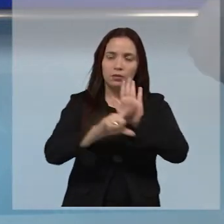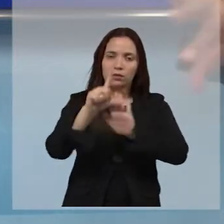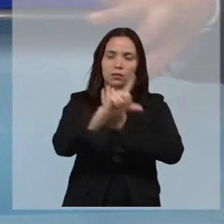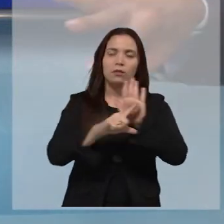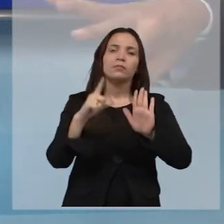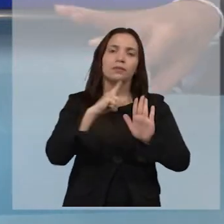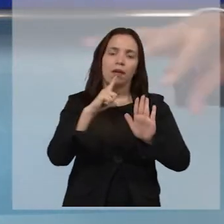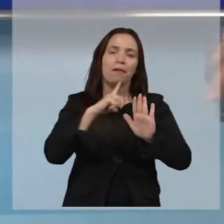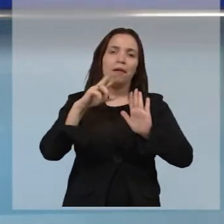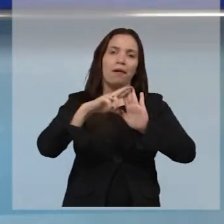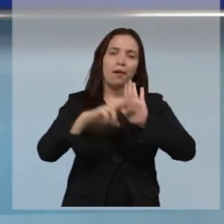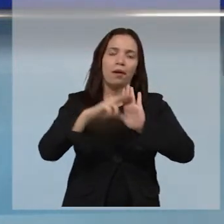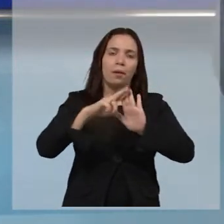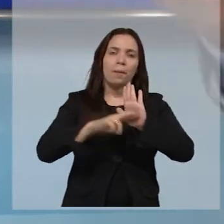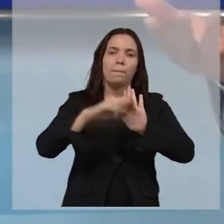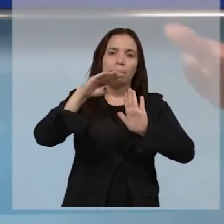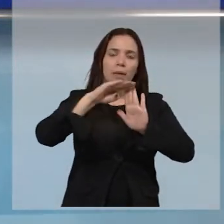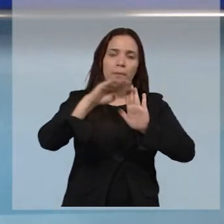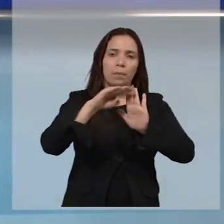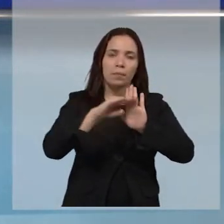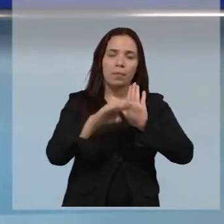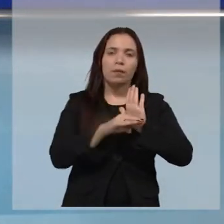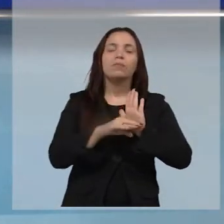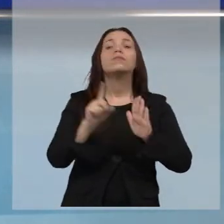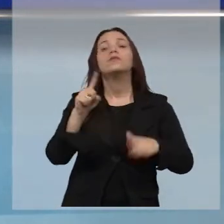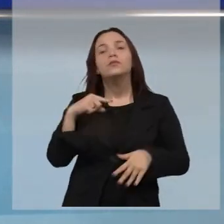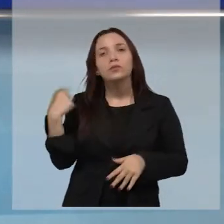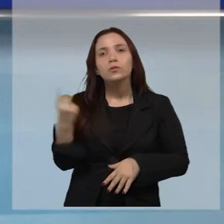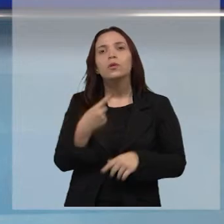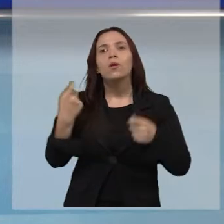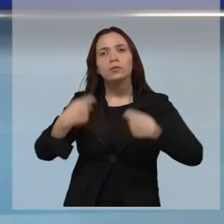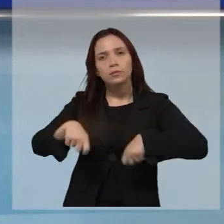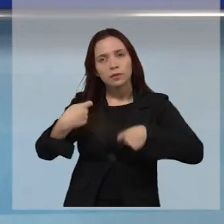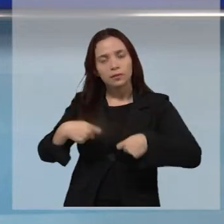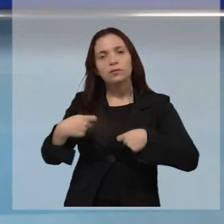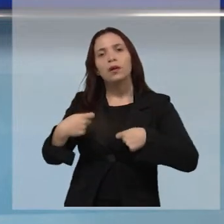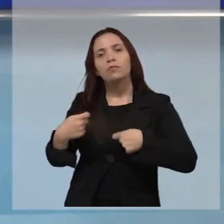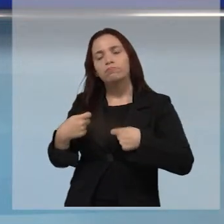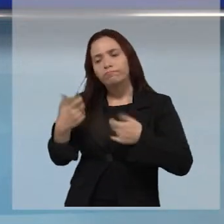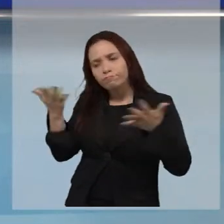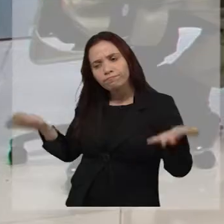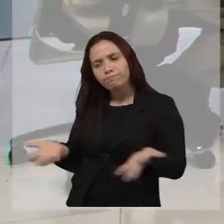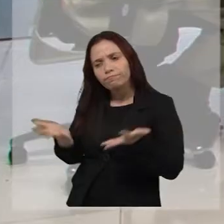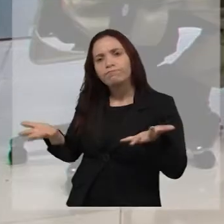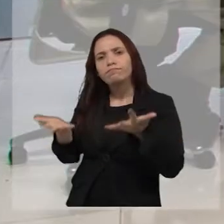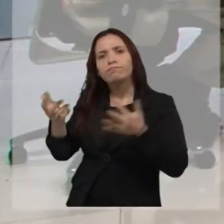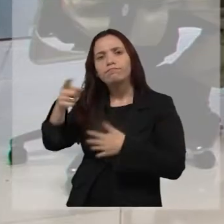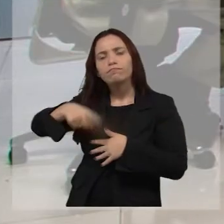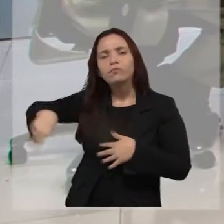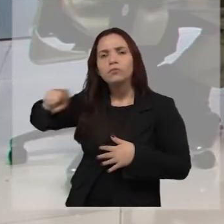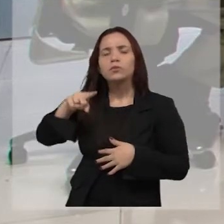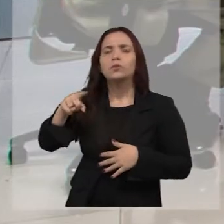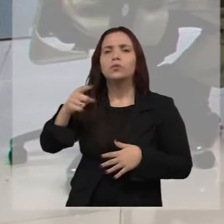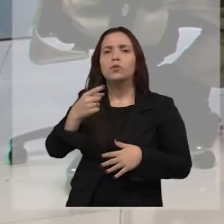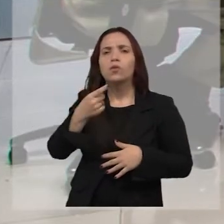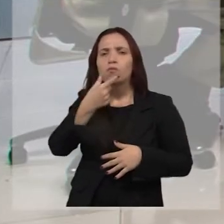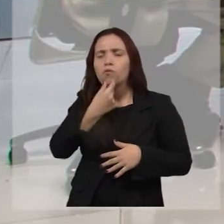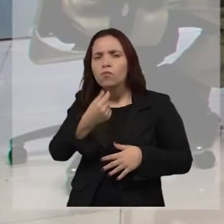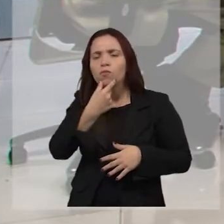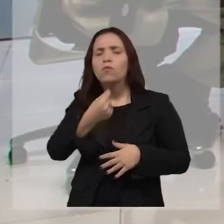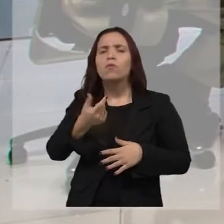isso é escoimado dessa vertente do pensamento e nós temos mesmo que cuidar bem desses